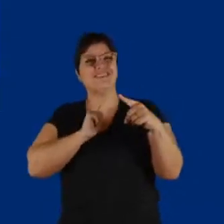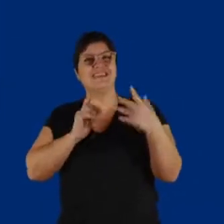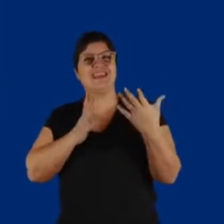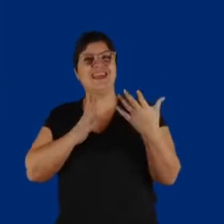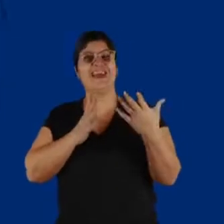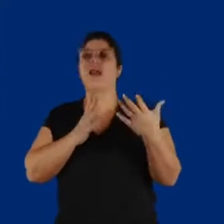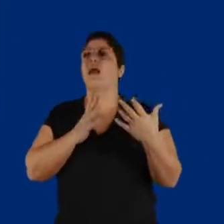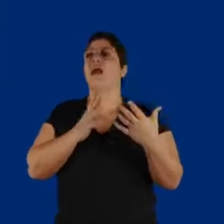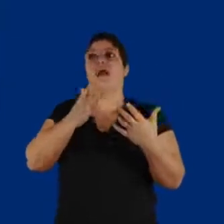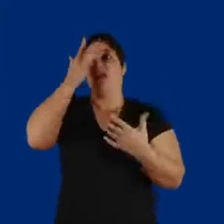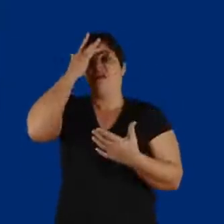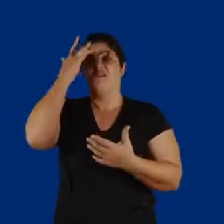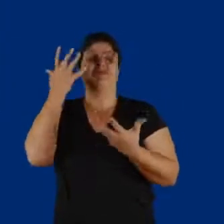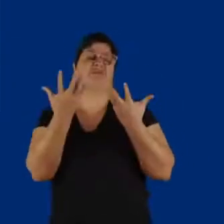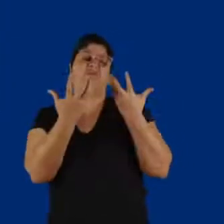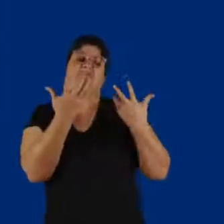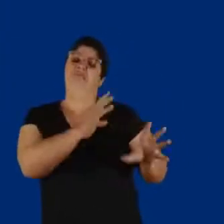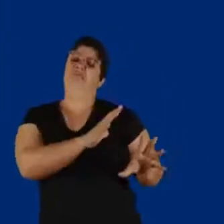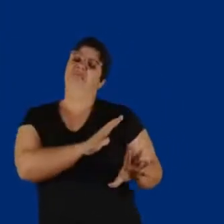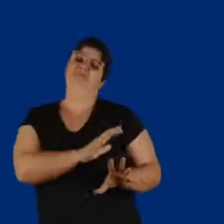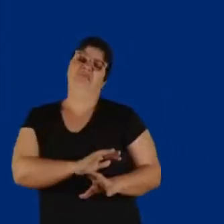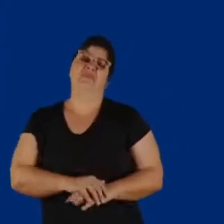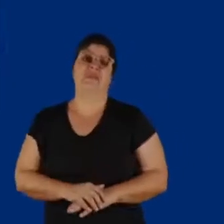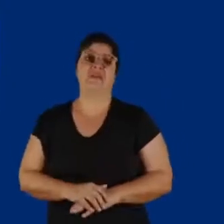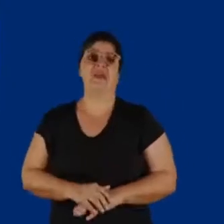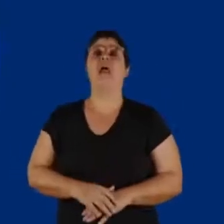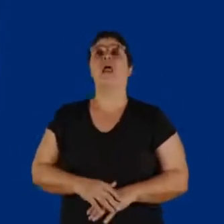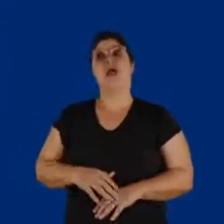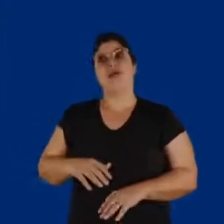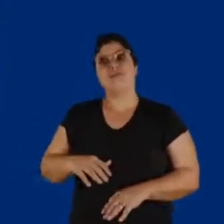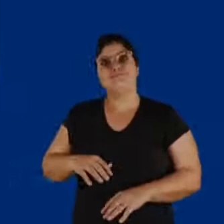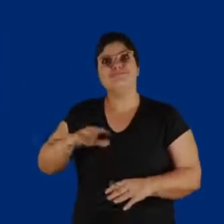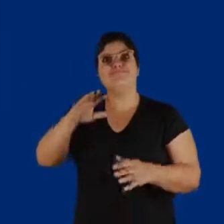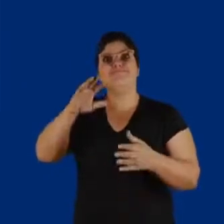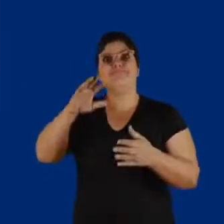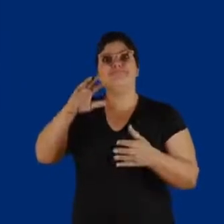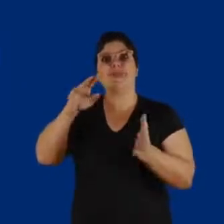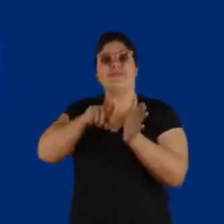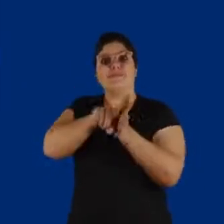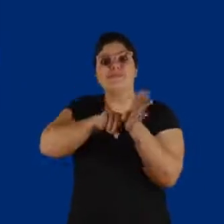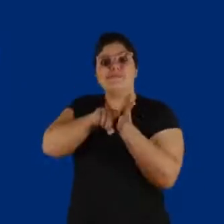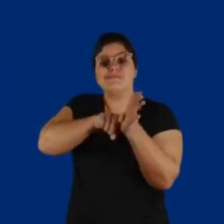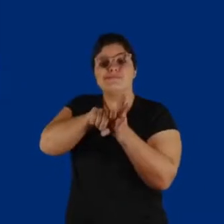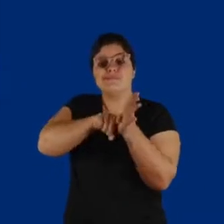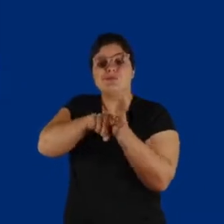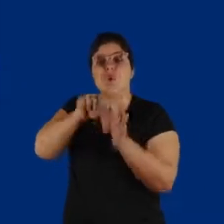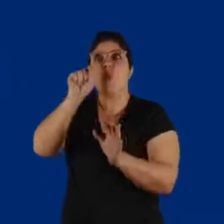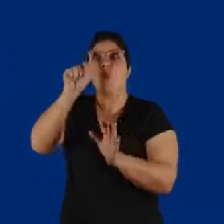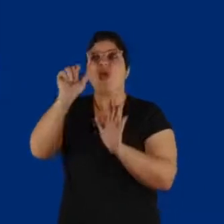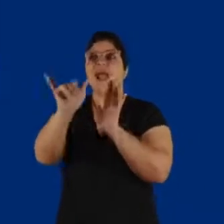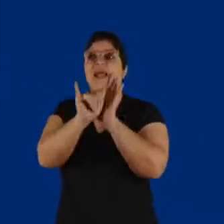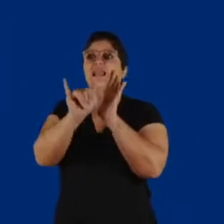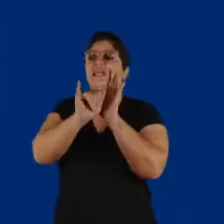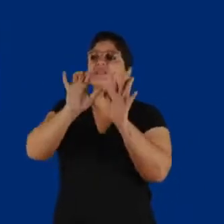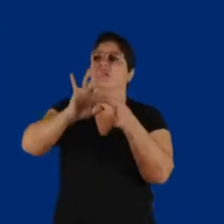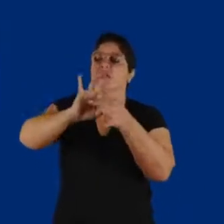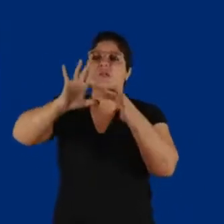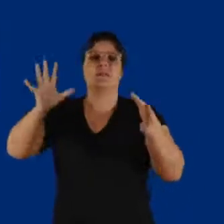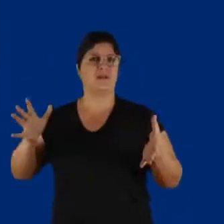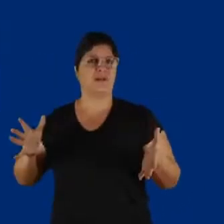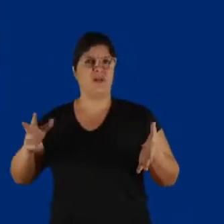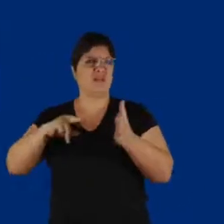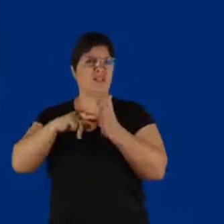quero. Então, isso se tornou um tipo de investigação do que é uma identidade liberal, e quando teve ali